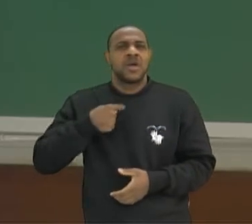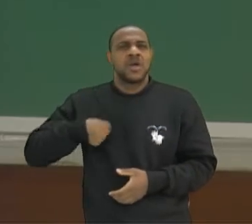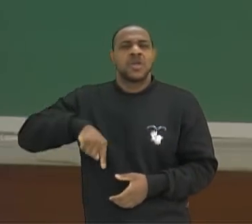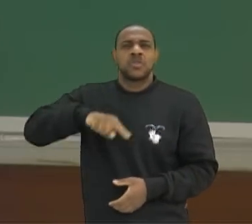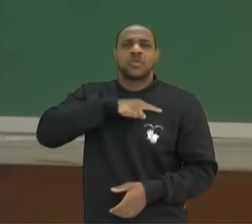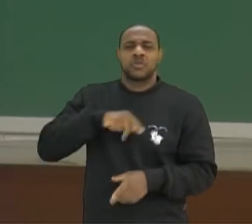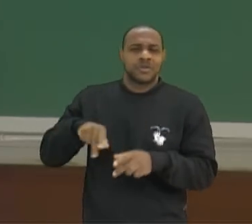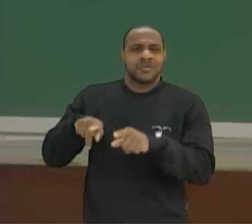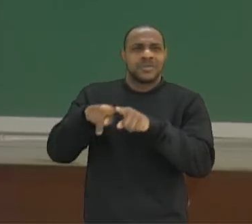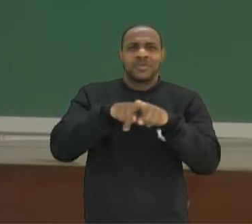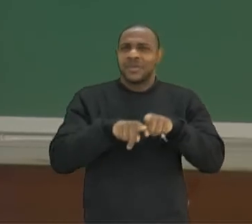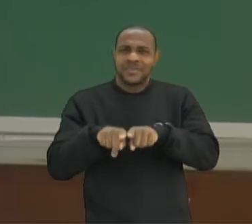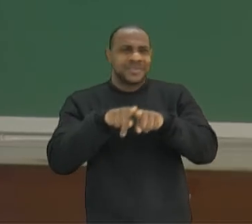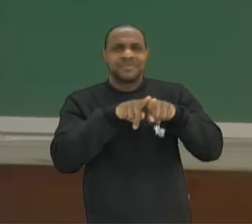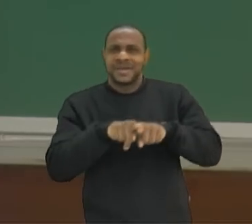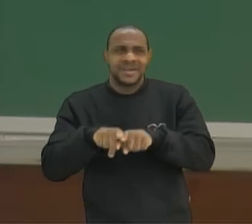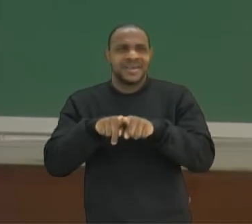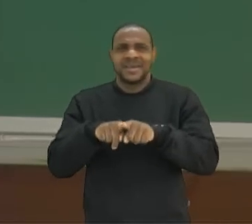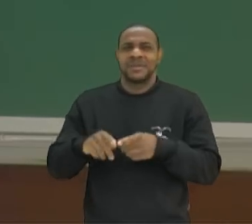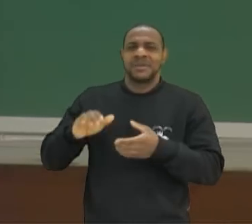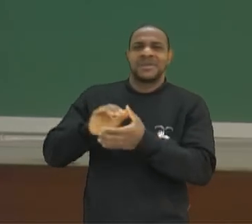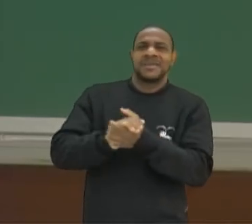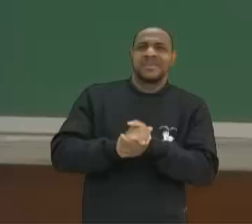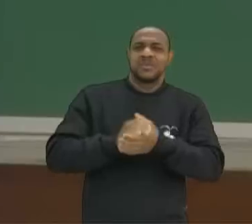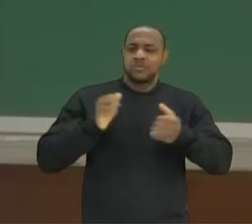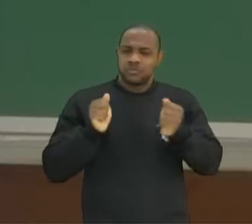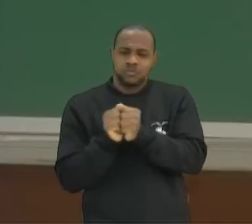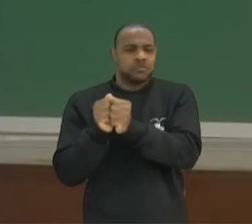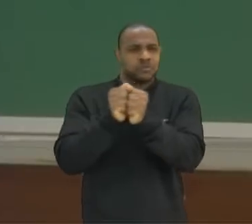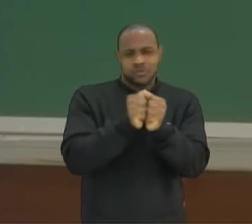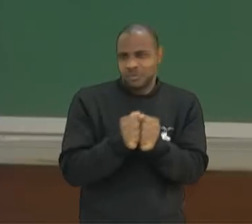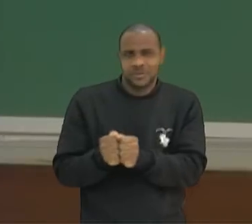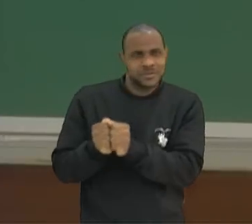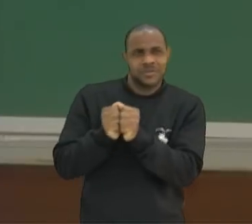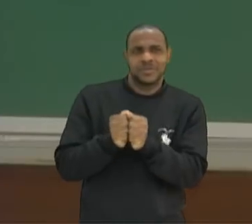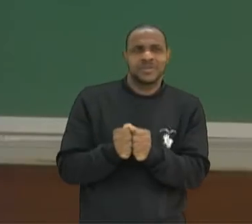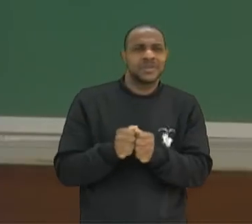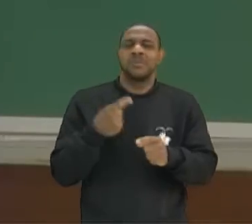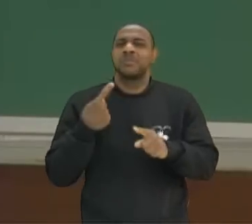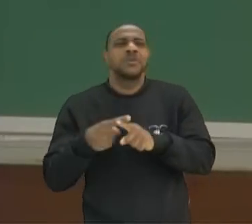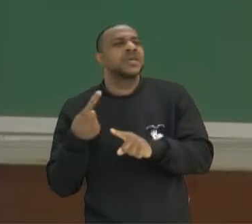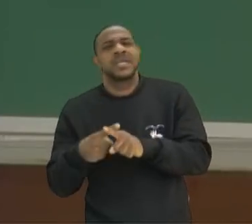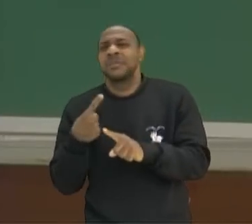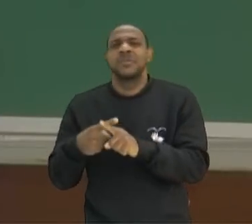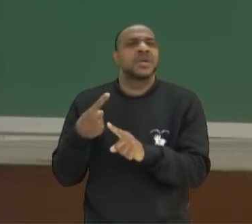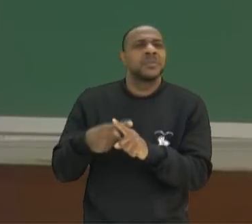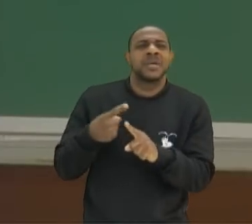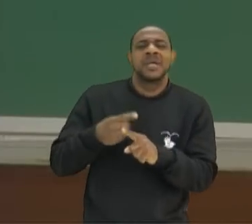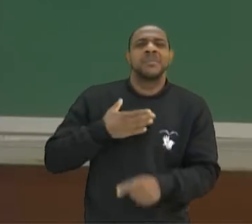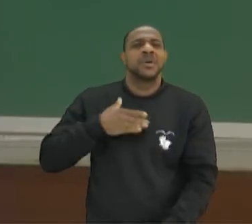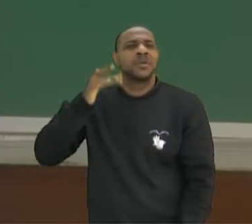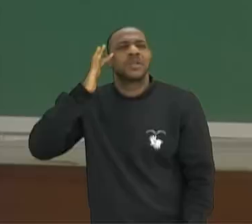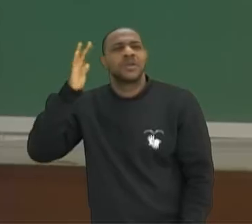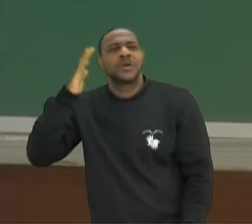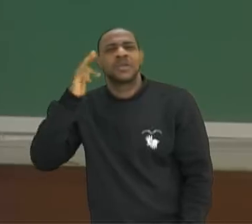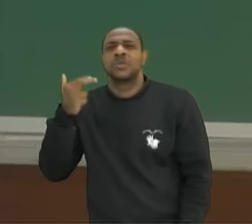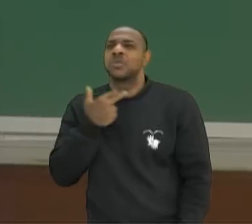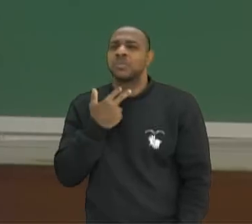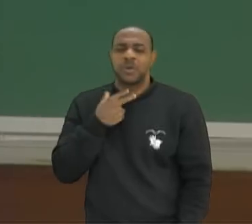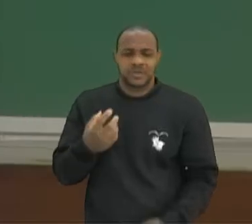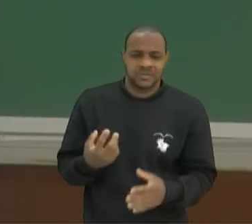nossos irmãos andem com as mãos dadas, né? Me diga por quê? Por que meu sonho não pode se